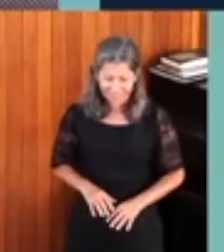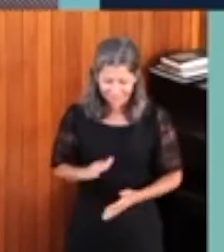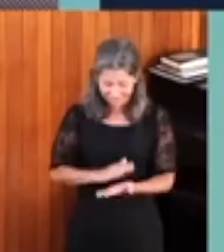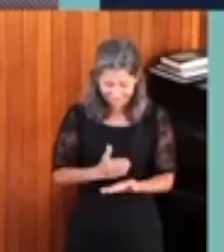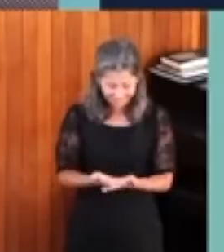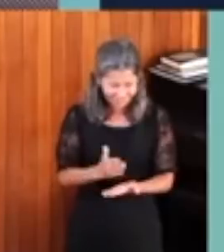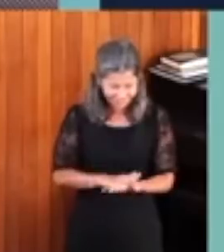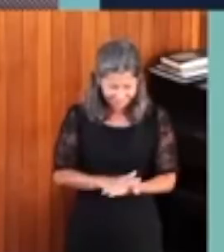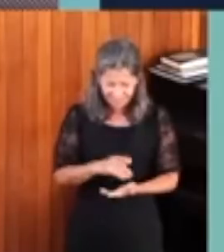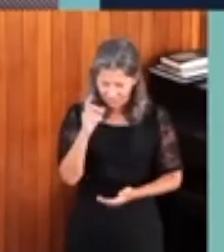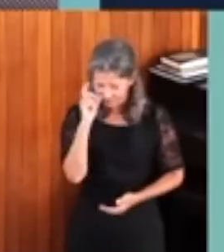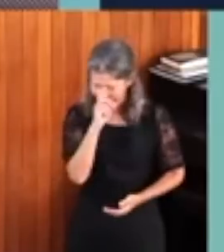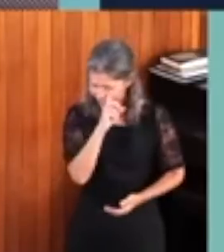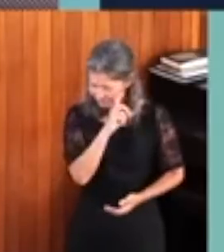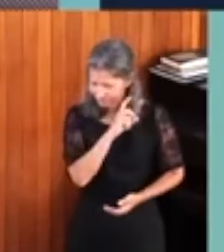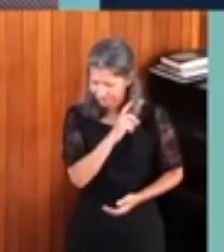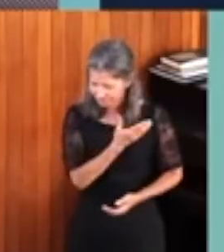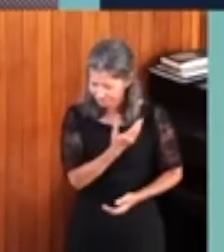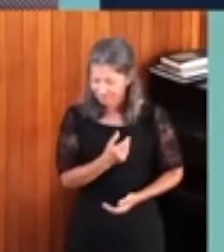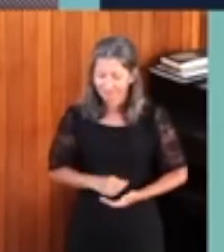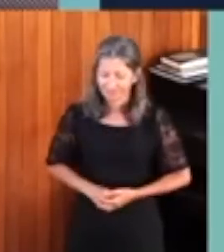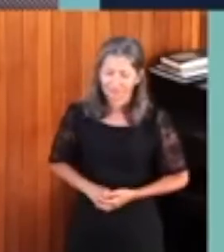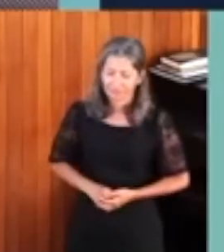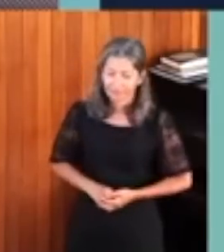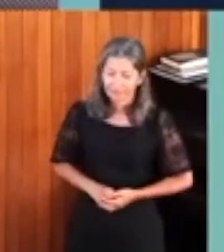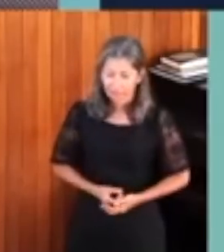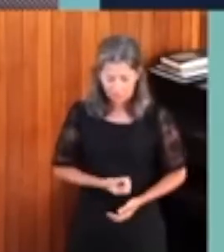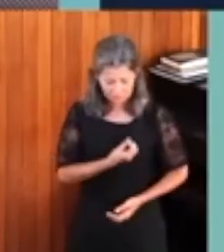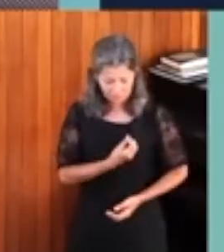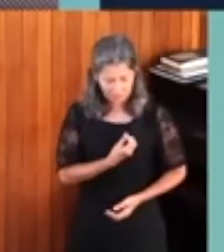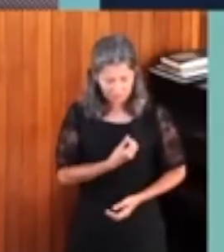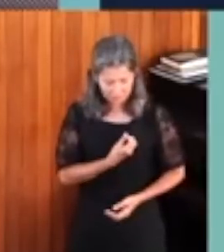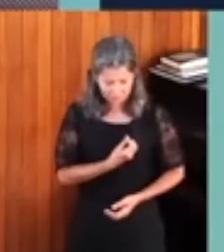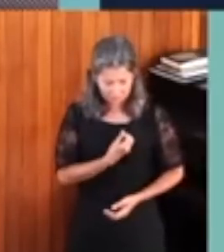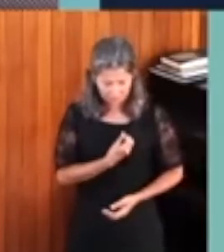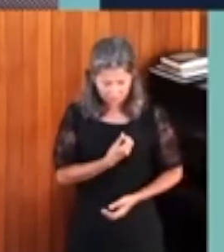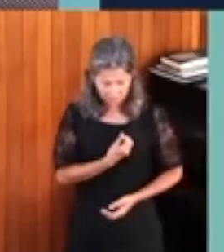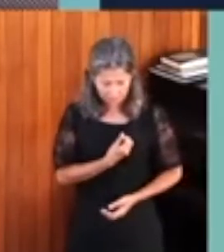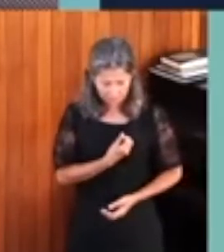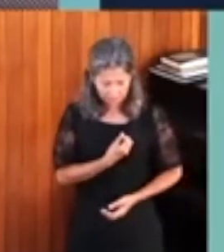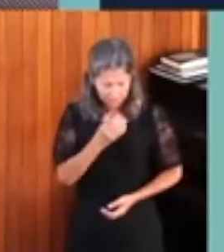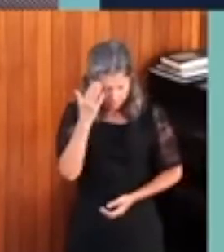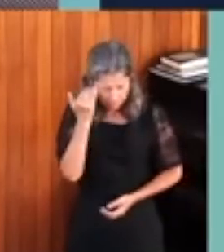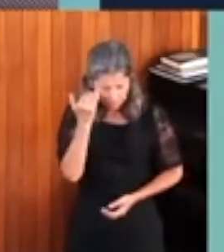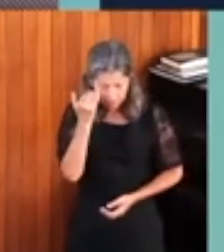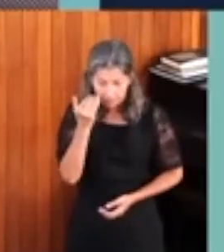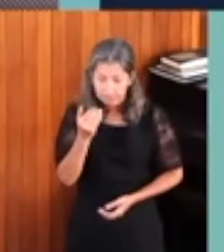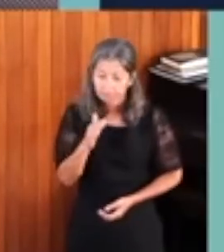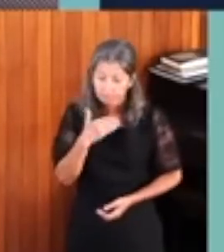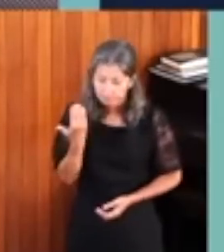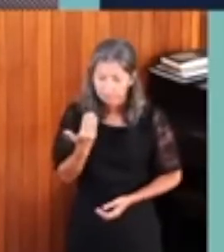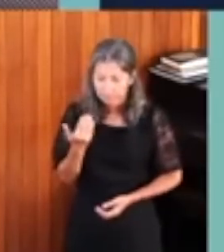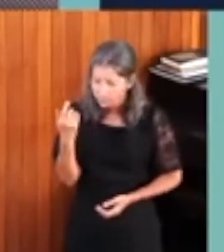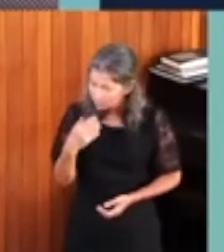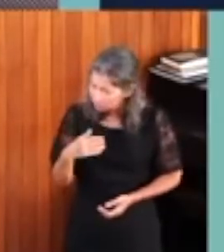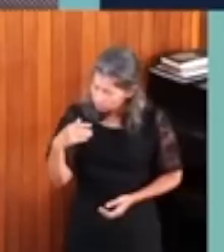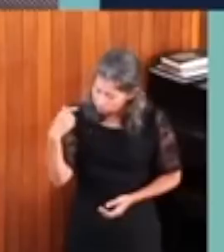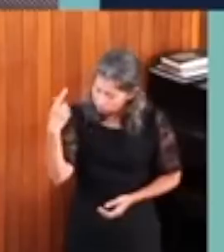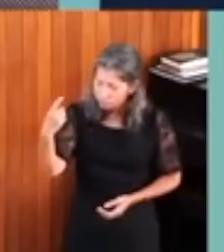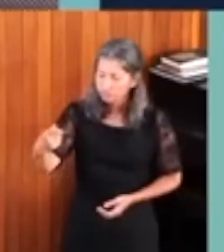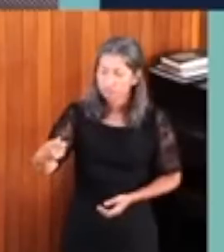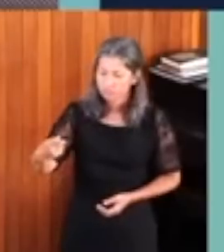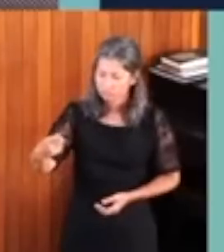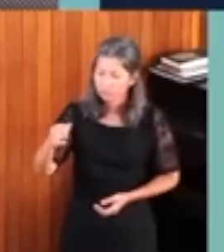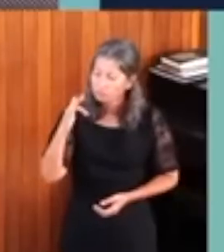Desafio para ela, né? Os vivos sabem que vão morrer, os mortos não sabem de nada. Por quê? Porque estão inconscientes. A gente compara isso com o